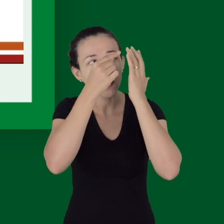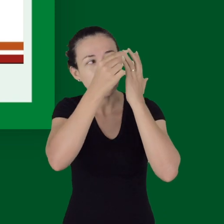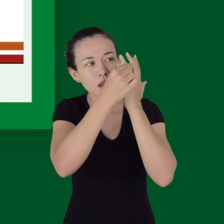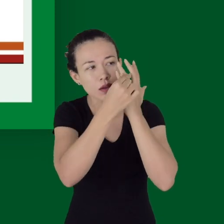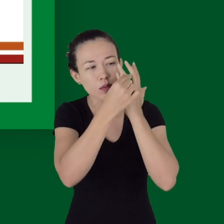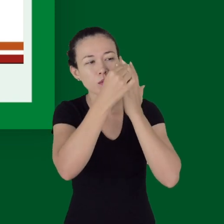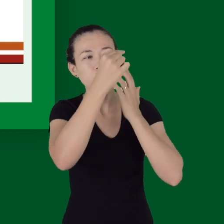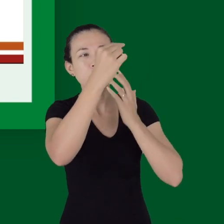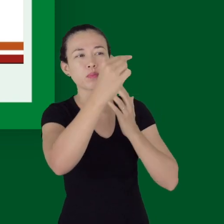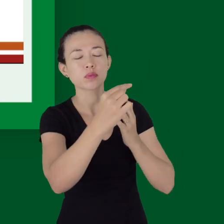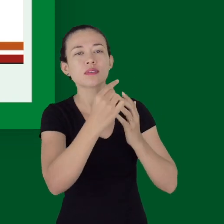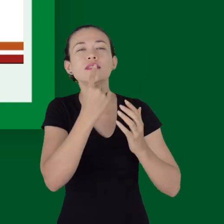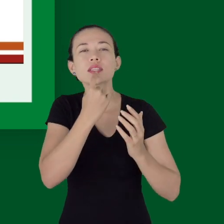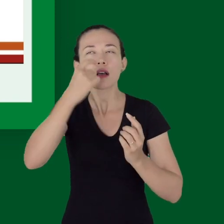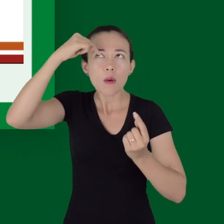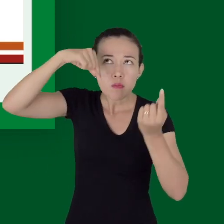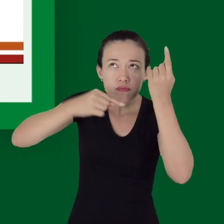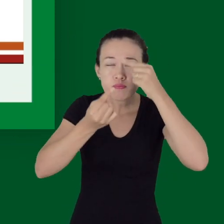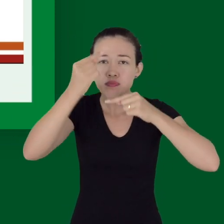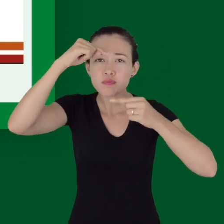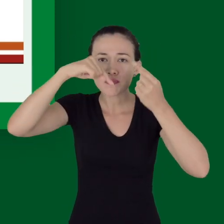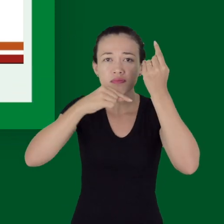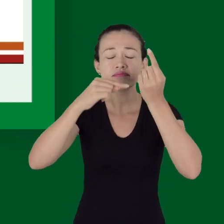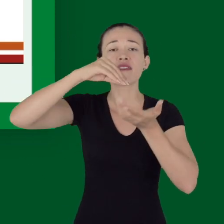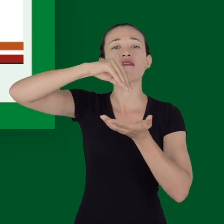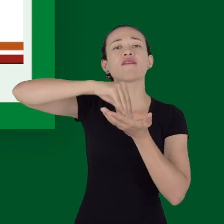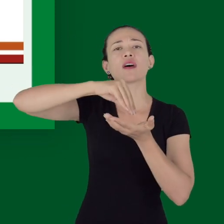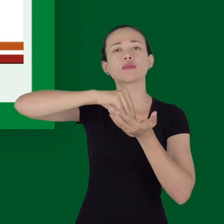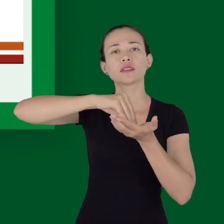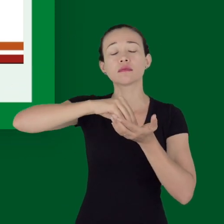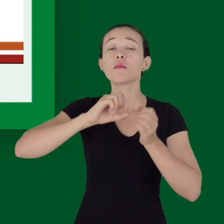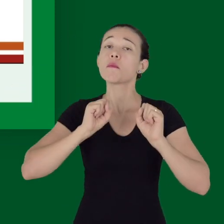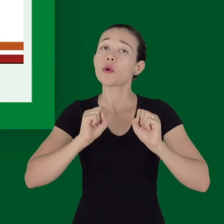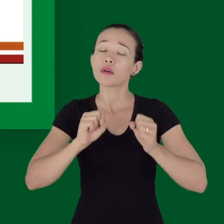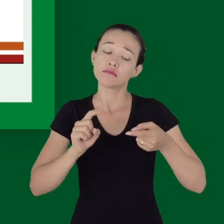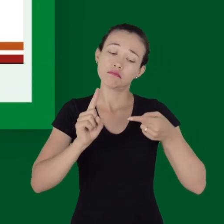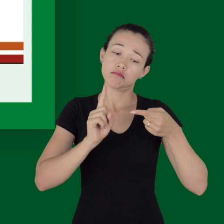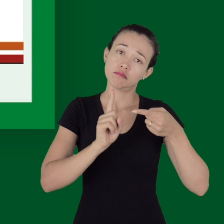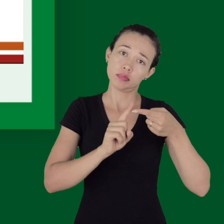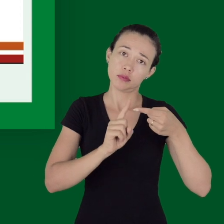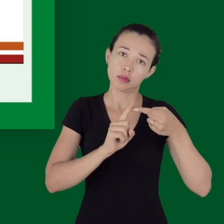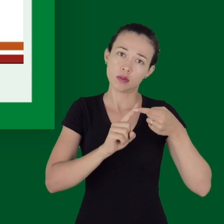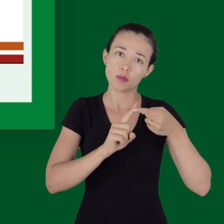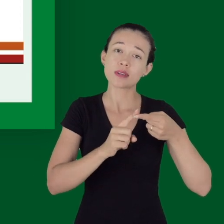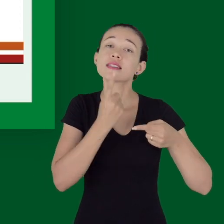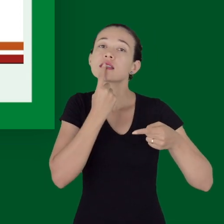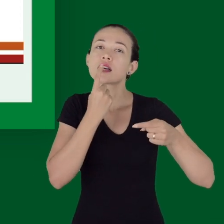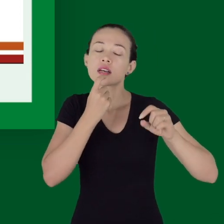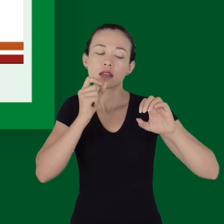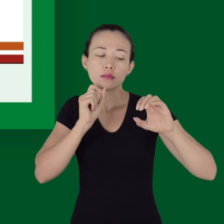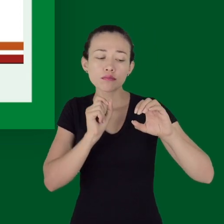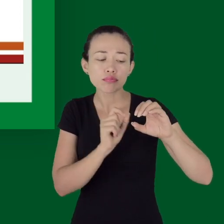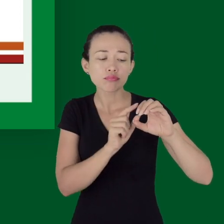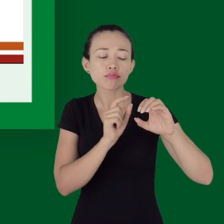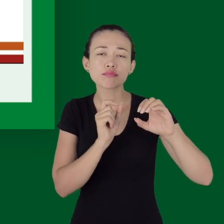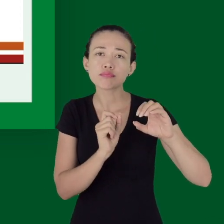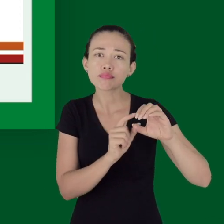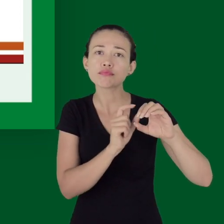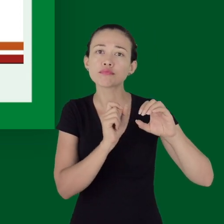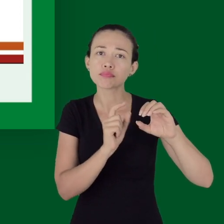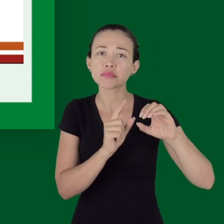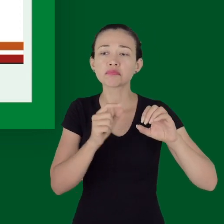artéria, do território daquela artéria. Então, essa interrupção, ela pode ser por um evento isquêmico, ou